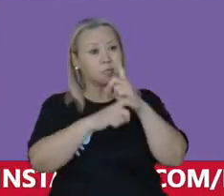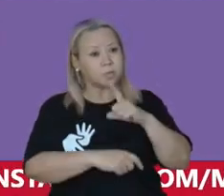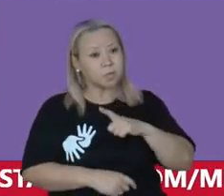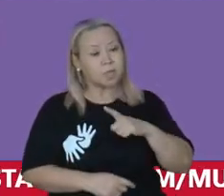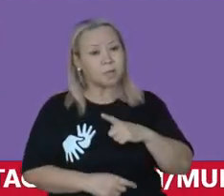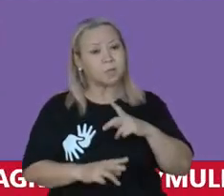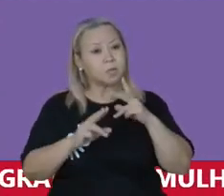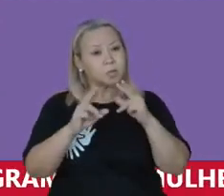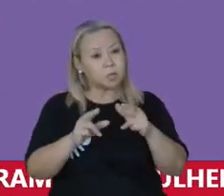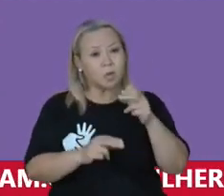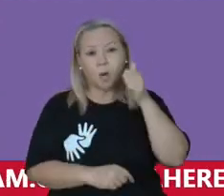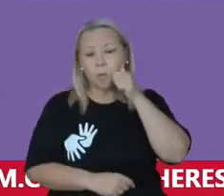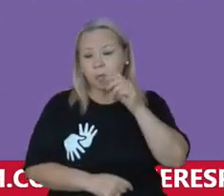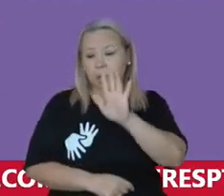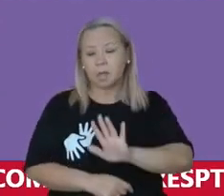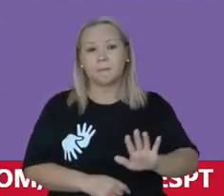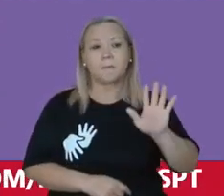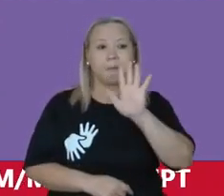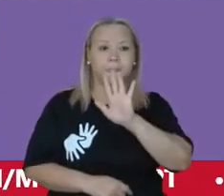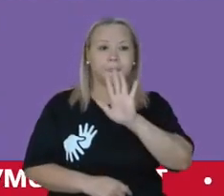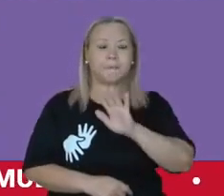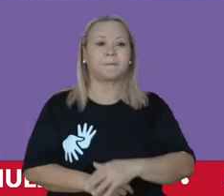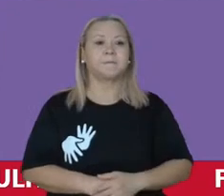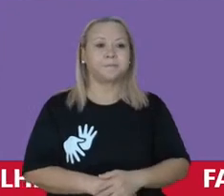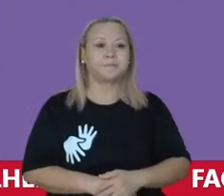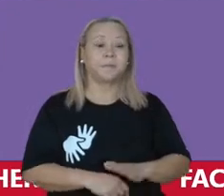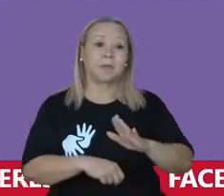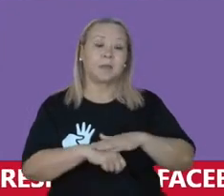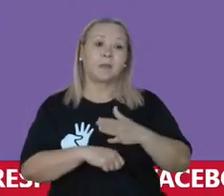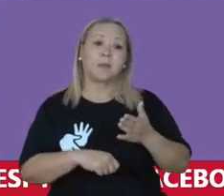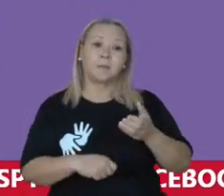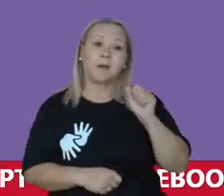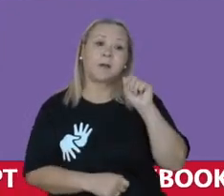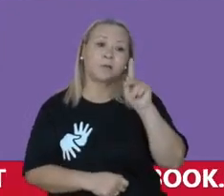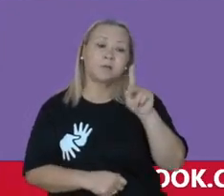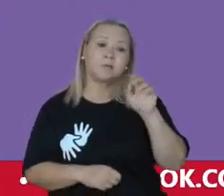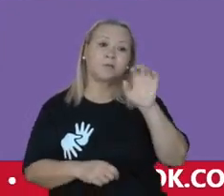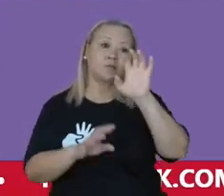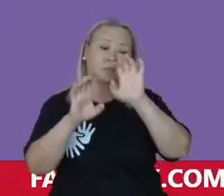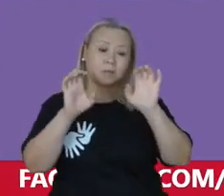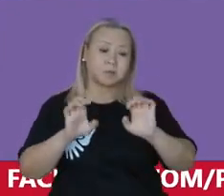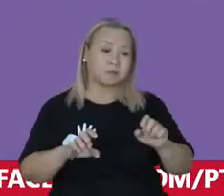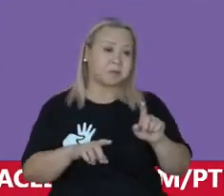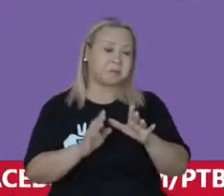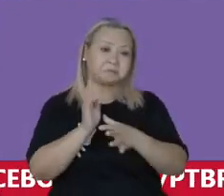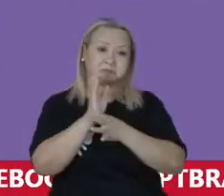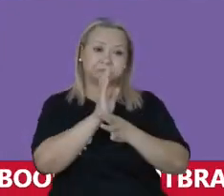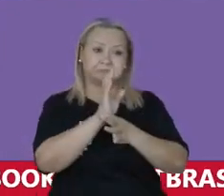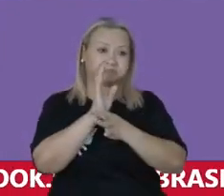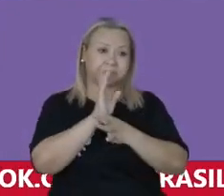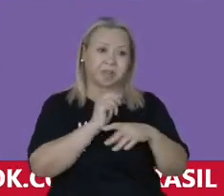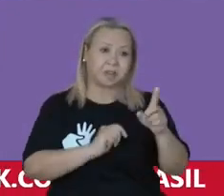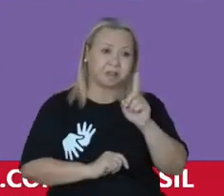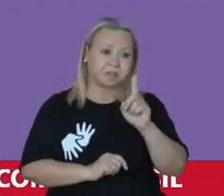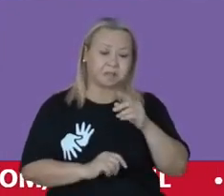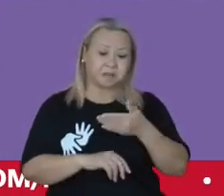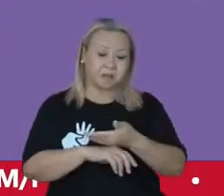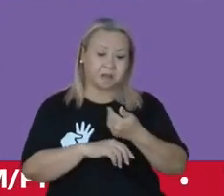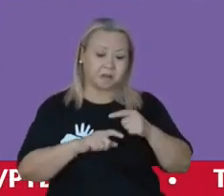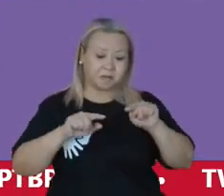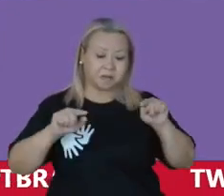como mulheres em geral, mas o sistema também não se sustenta. E isso tudo é a